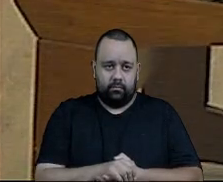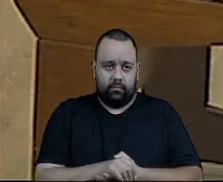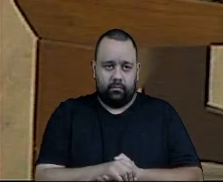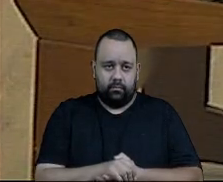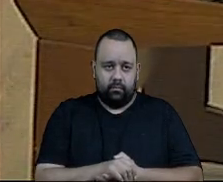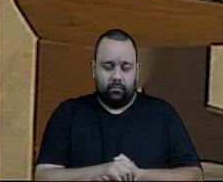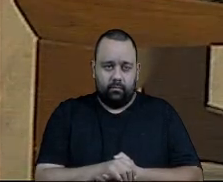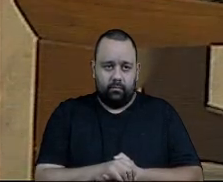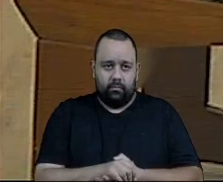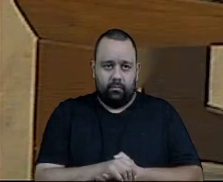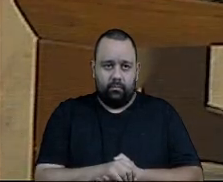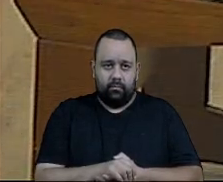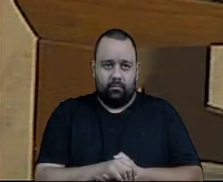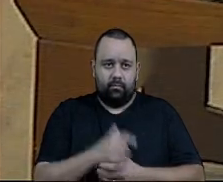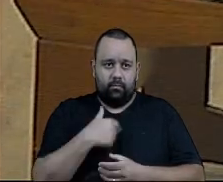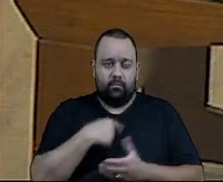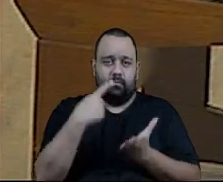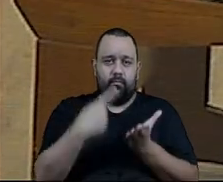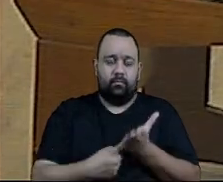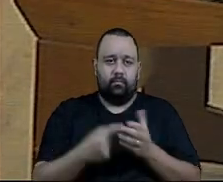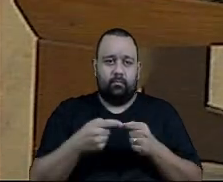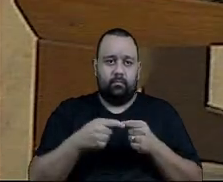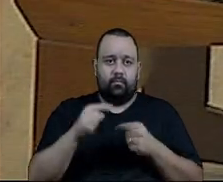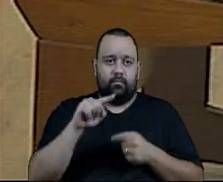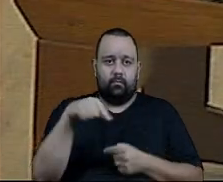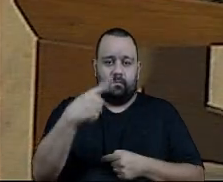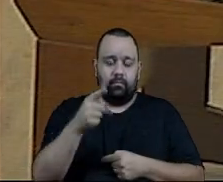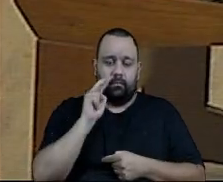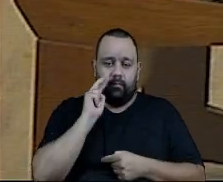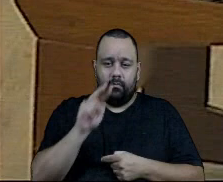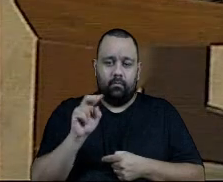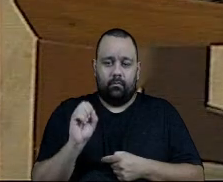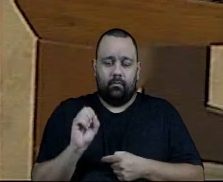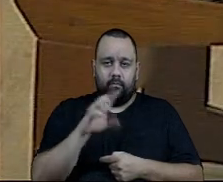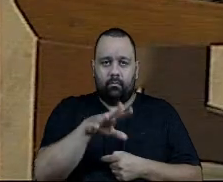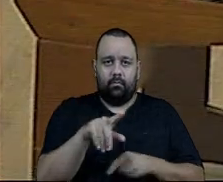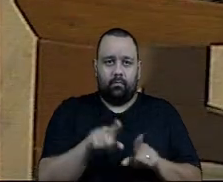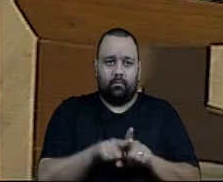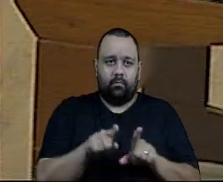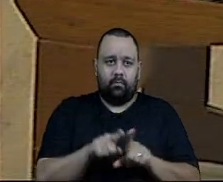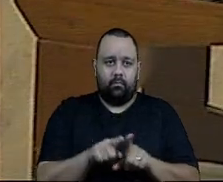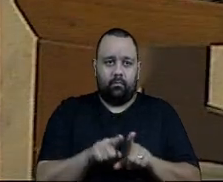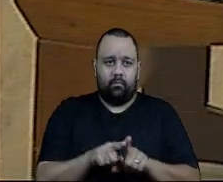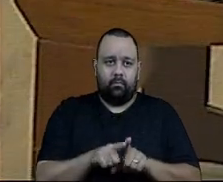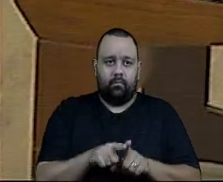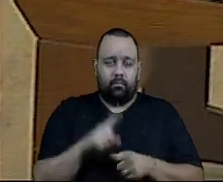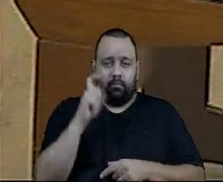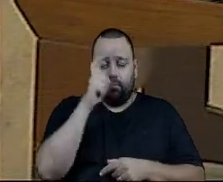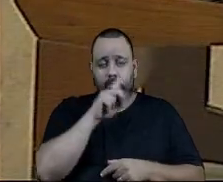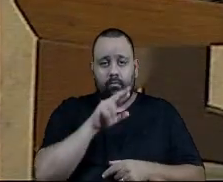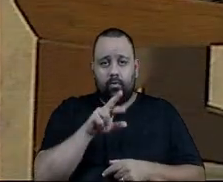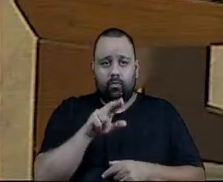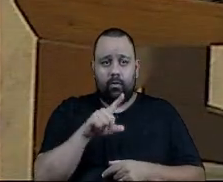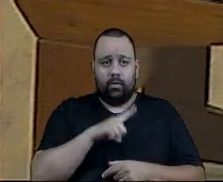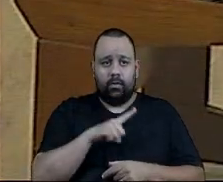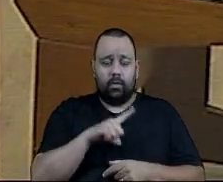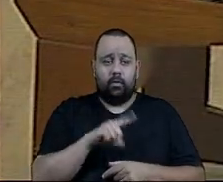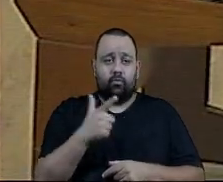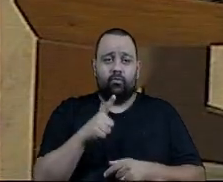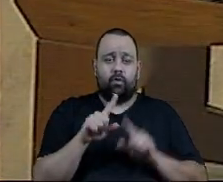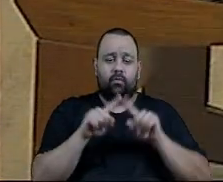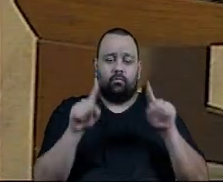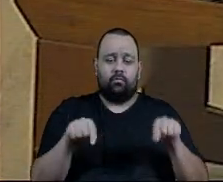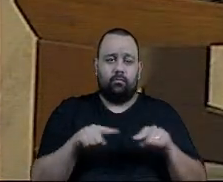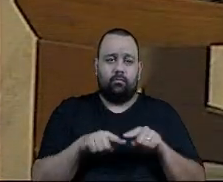nenhum. Aí eu me comprometo a semana que vem já verificar e já encaminhar. Não é um dado muito